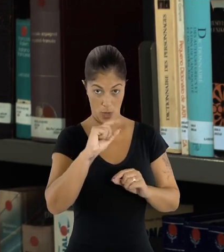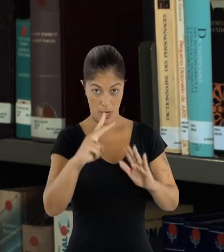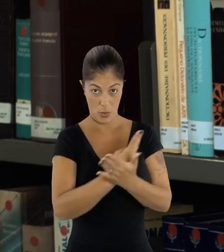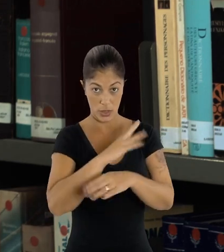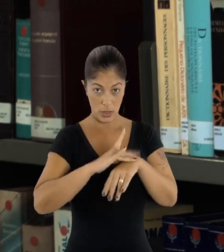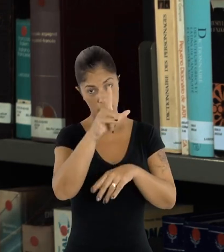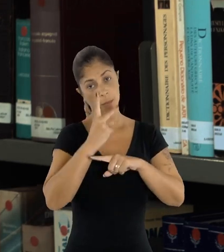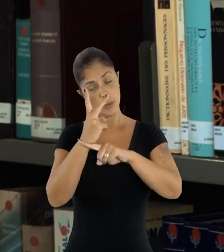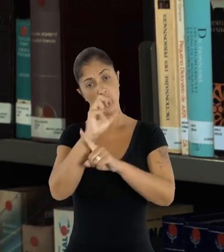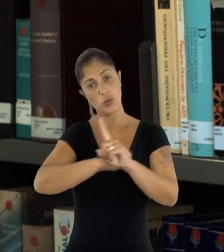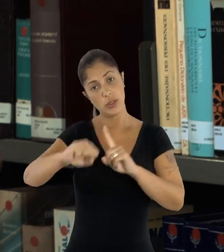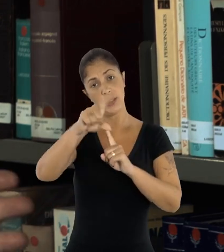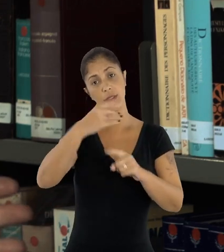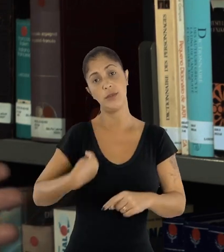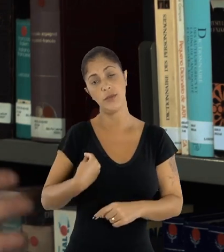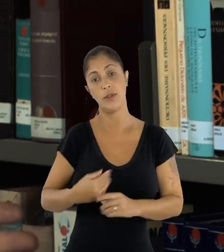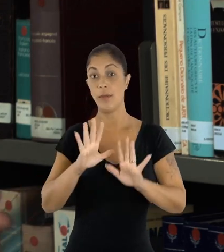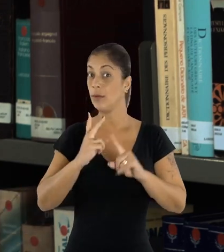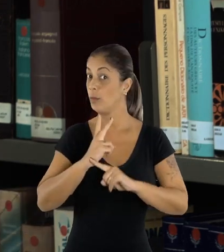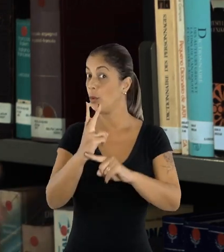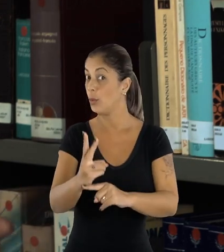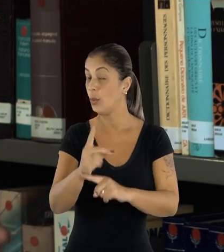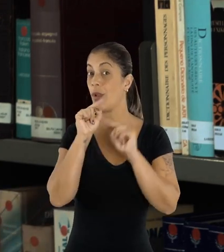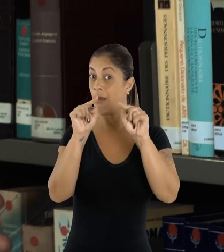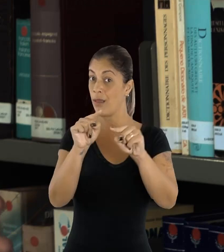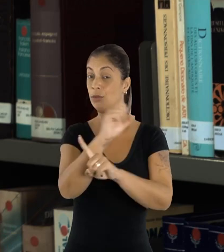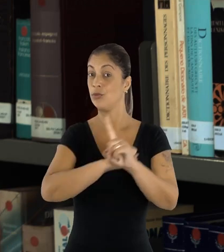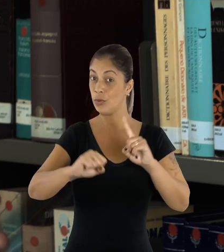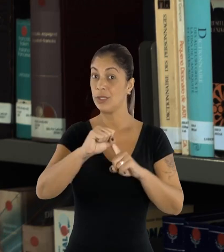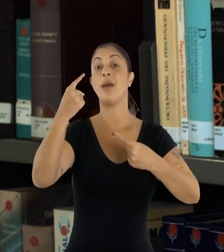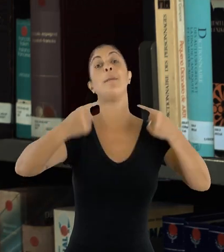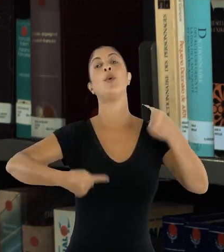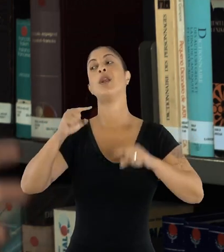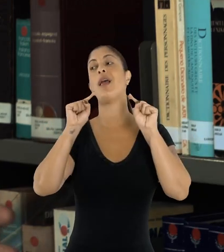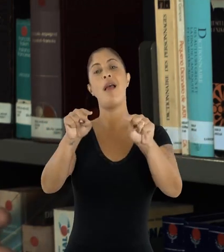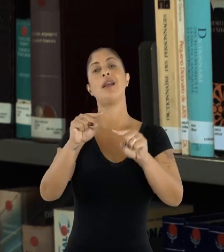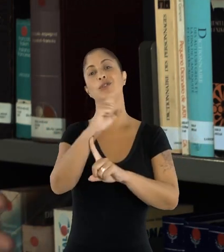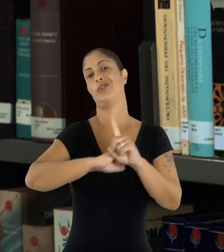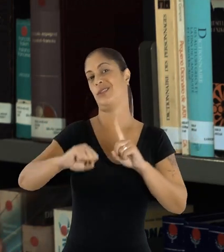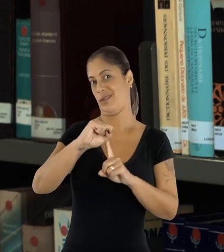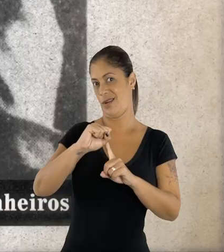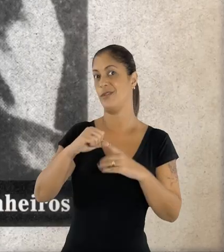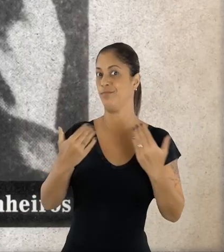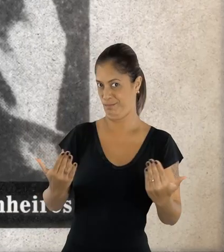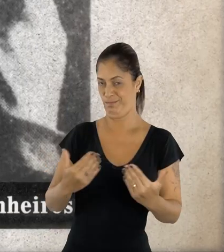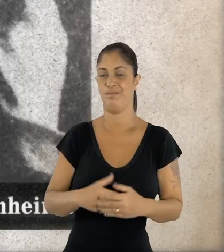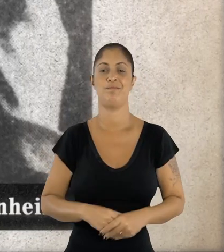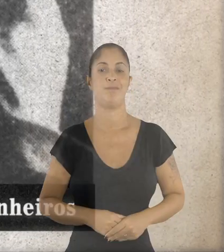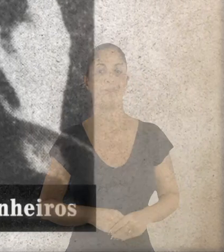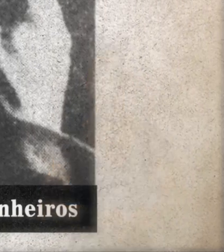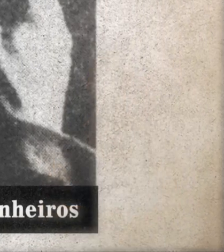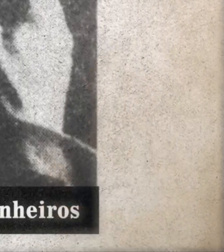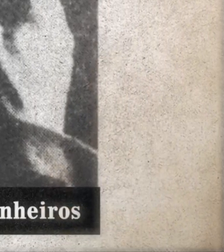a causa da doença, você procura na sociedade que você vive, nas estruturas dessa sociedade, na política dessa sociedade.